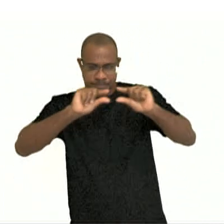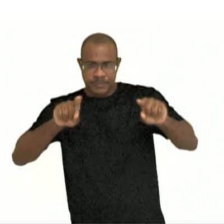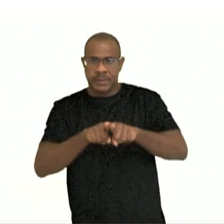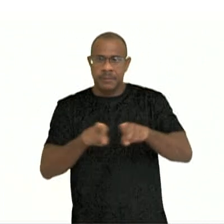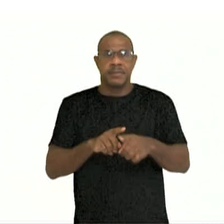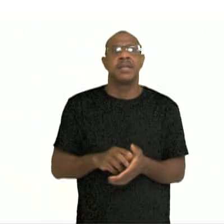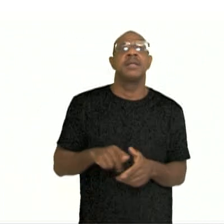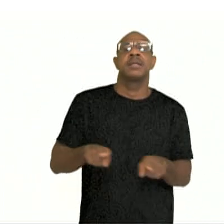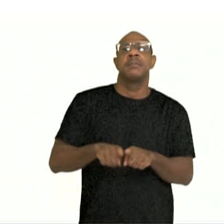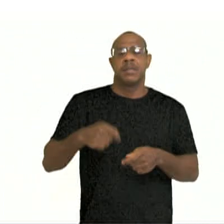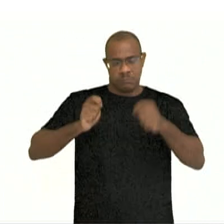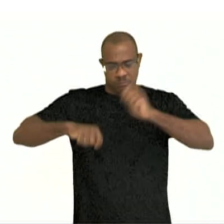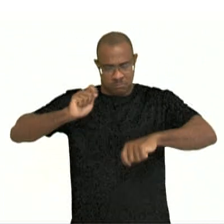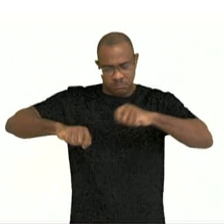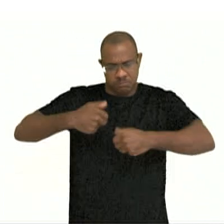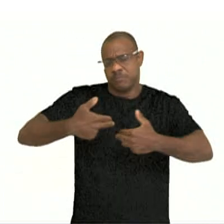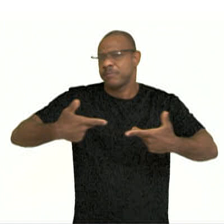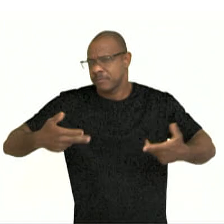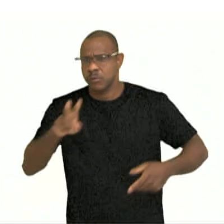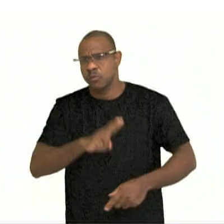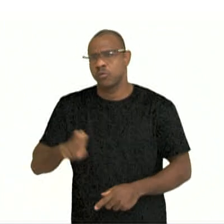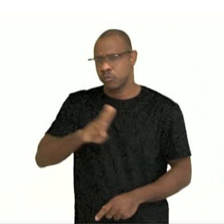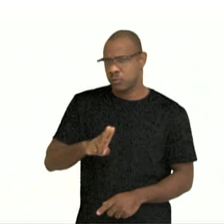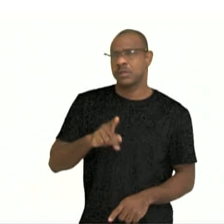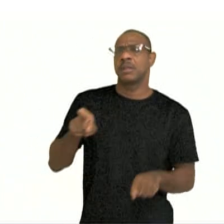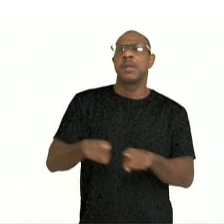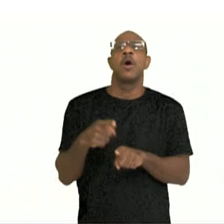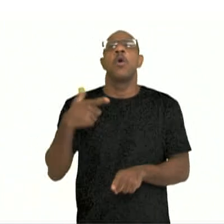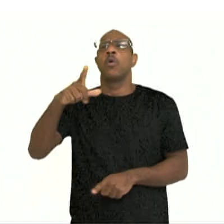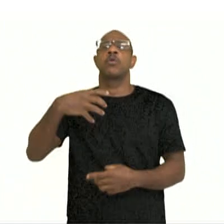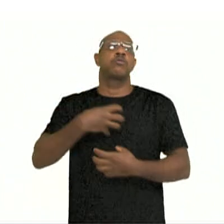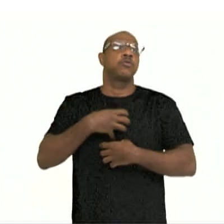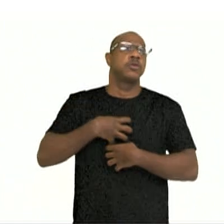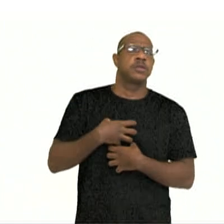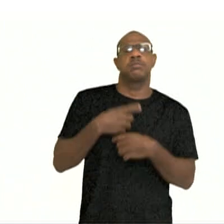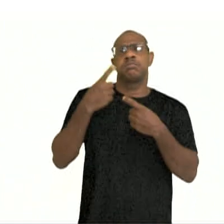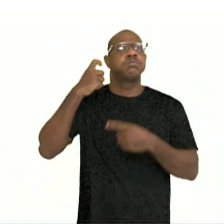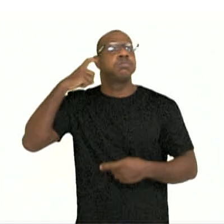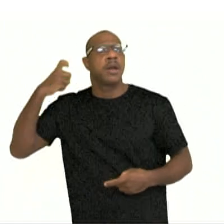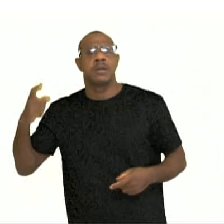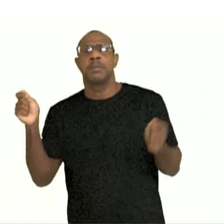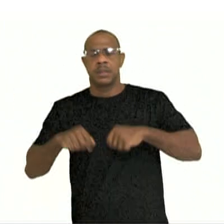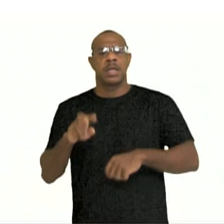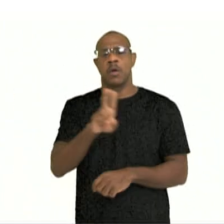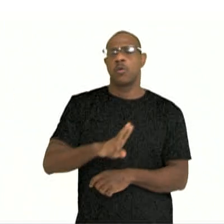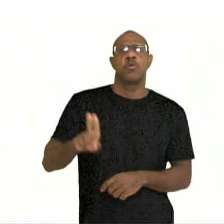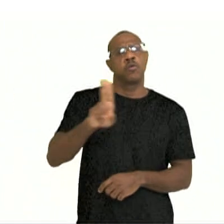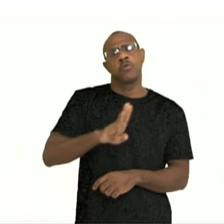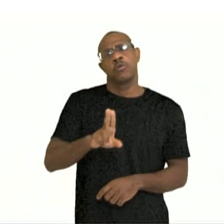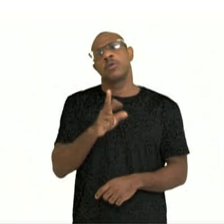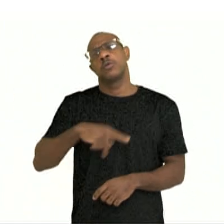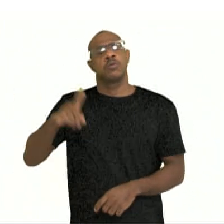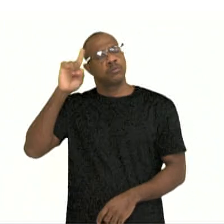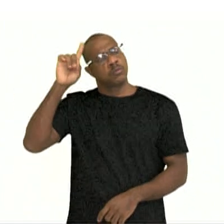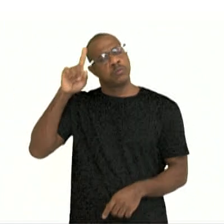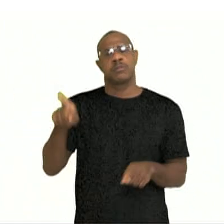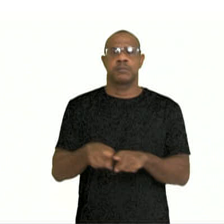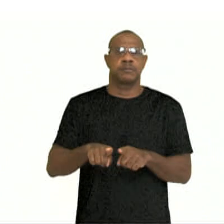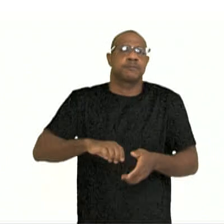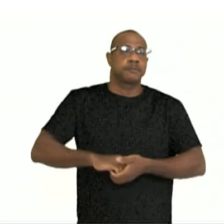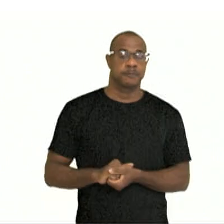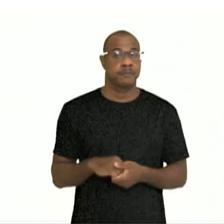instrumentos musicais tradicionais, outras fontes sonoras que podem ser elementos do nosso cotidiano, como aparelhos